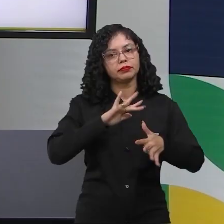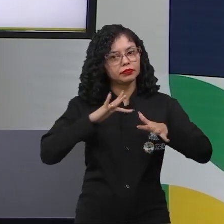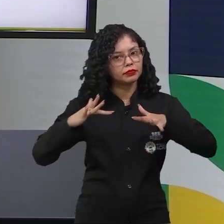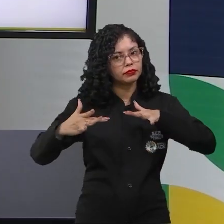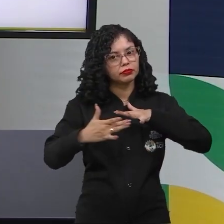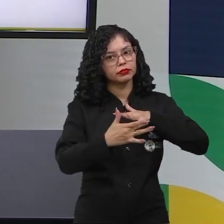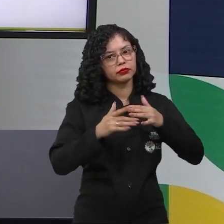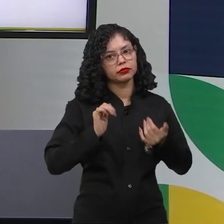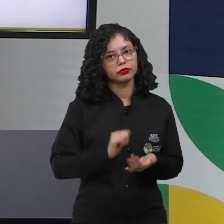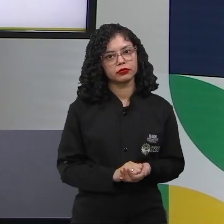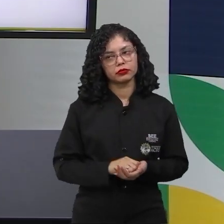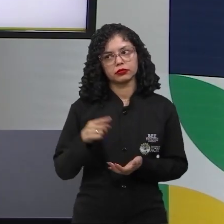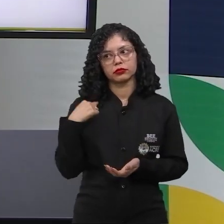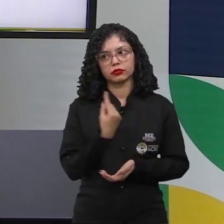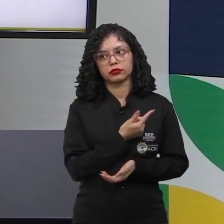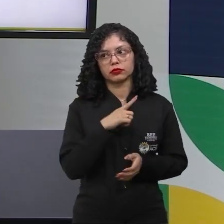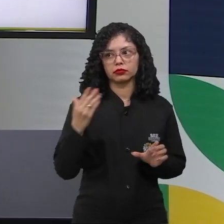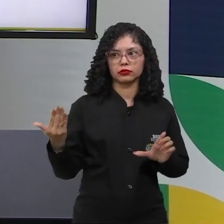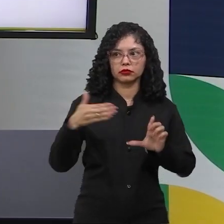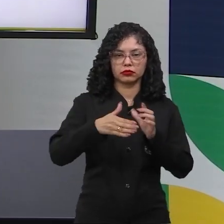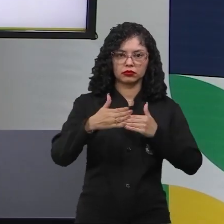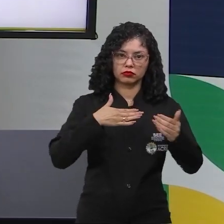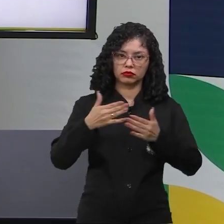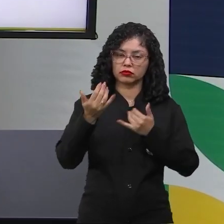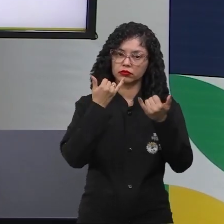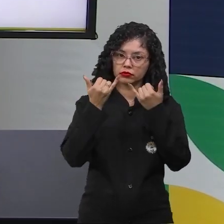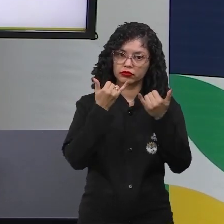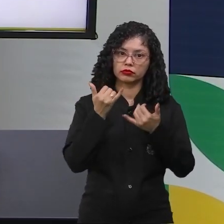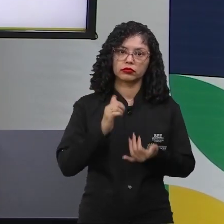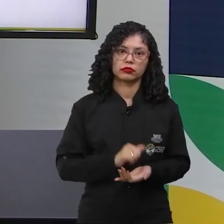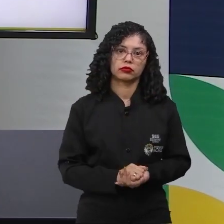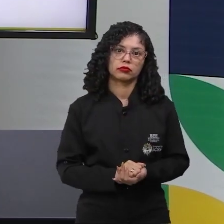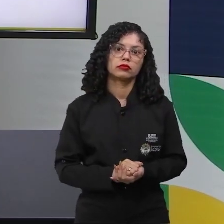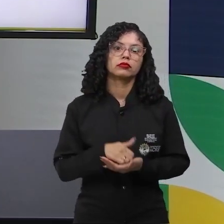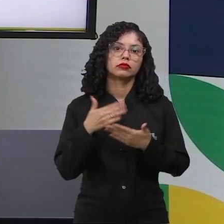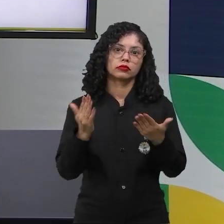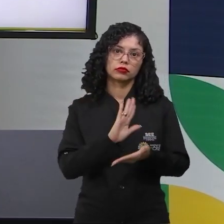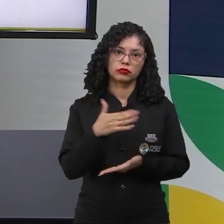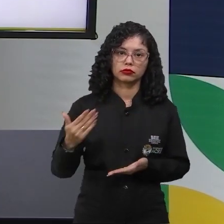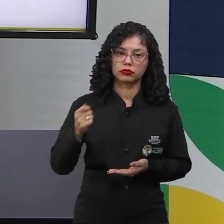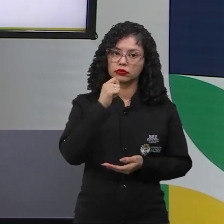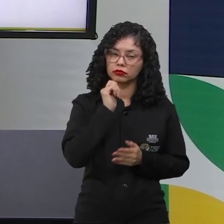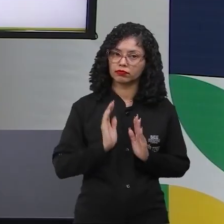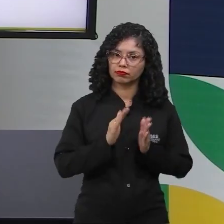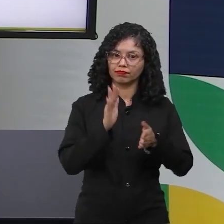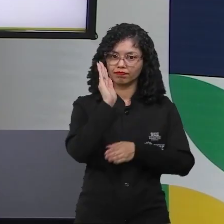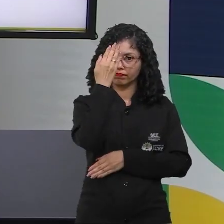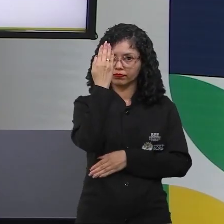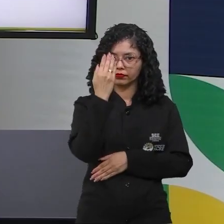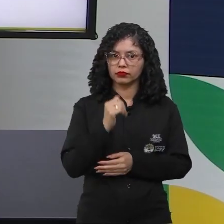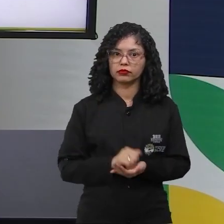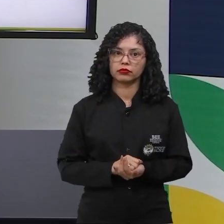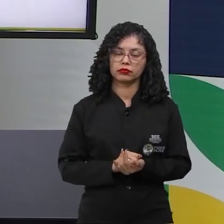sociais aí, a gente tem acesso a qualquer tipo de informação. Então, quando a informação chega a ser falsa, o famoso fake news, a pessoa